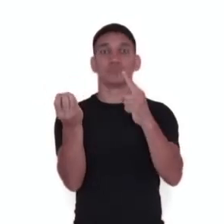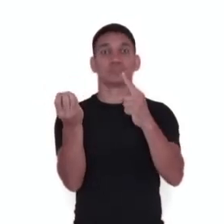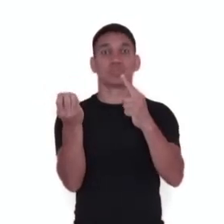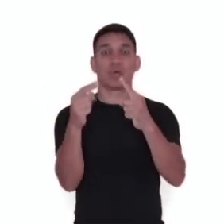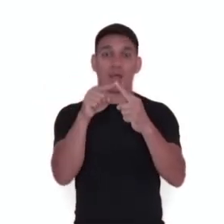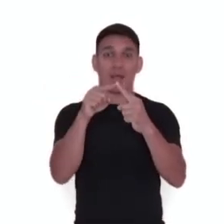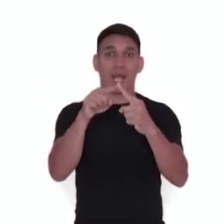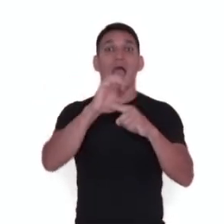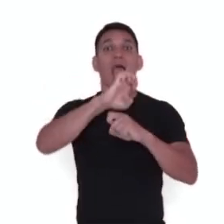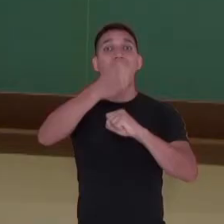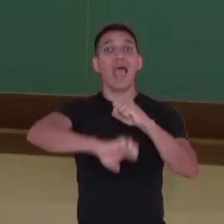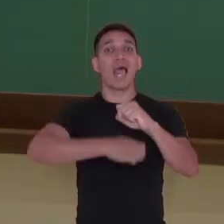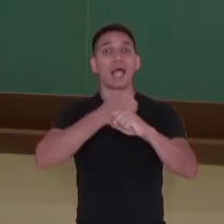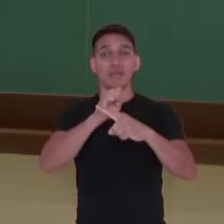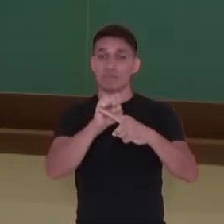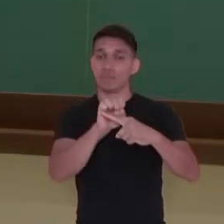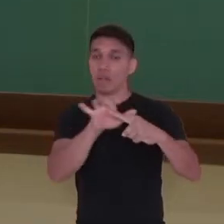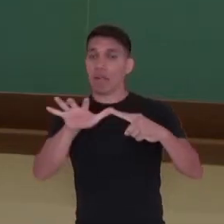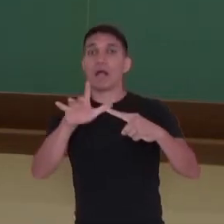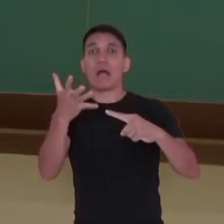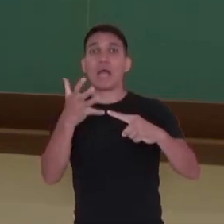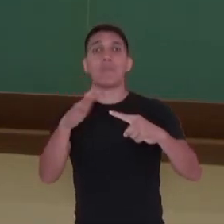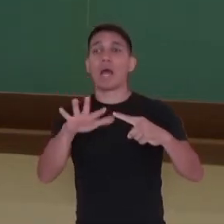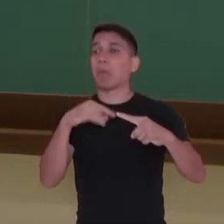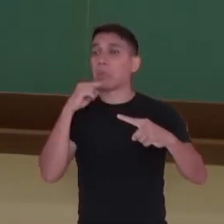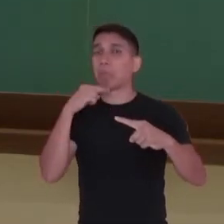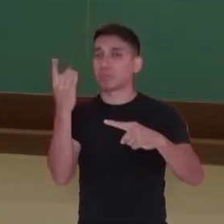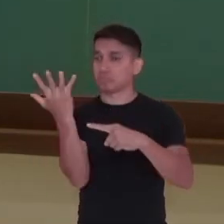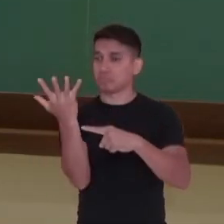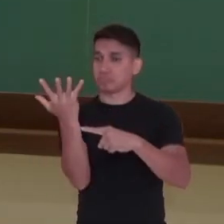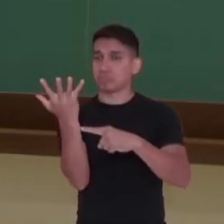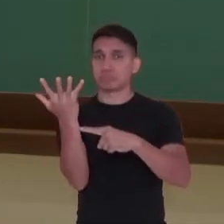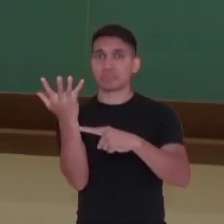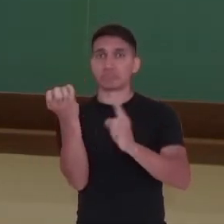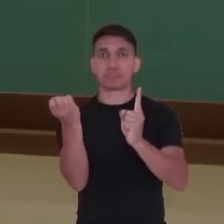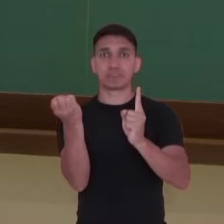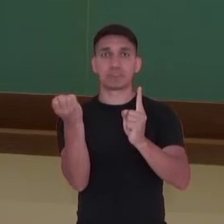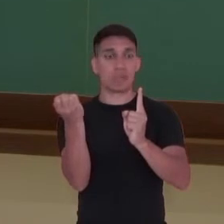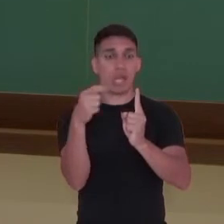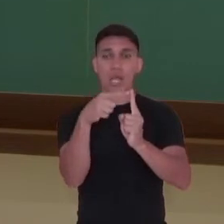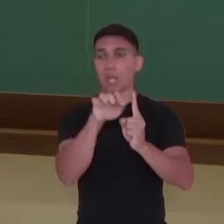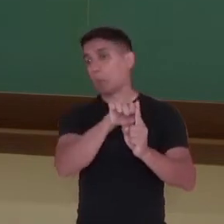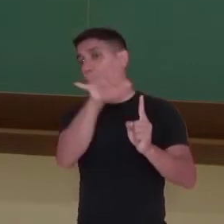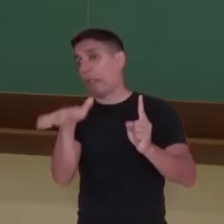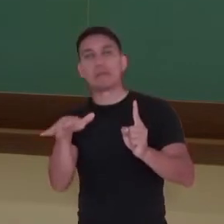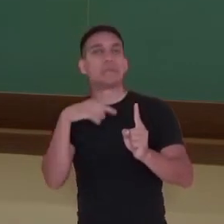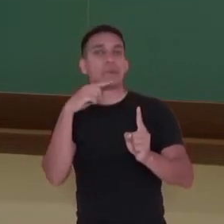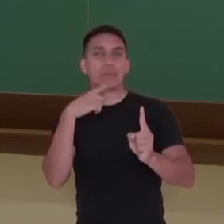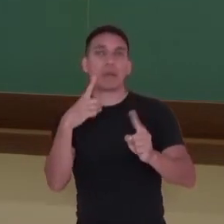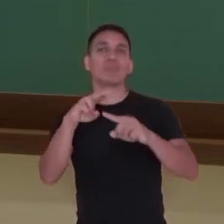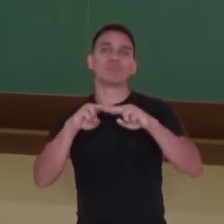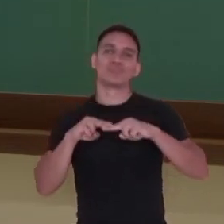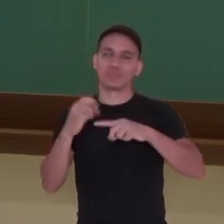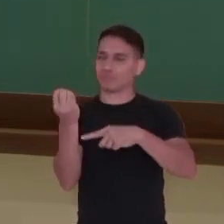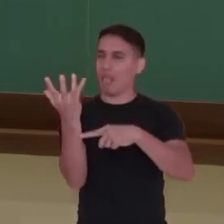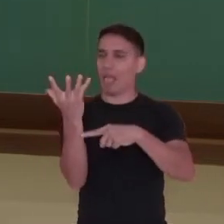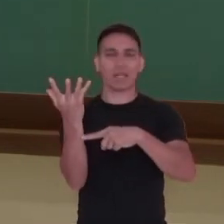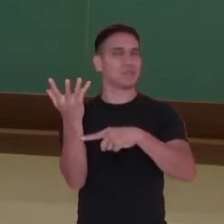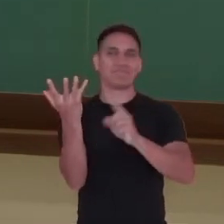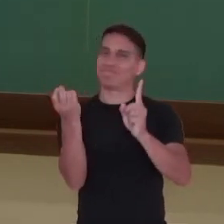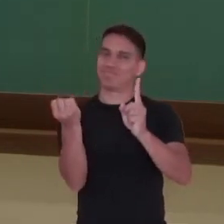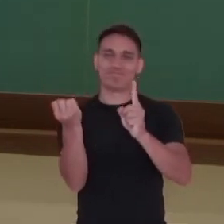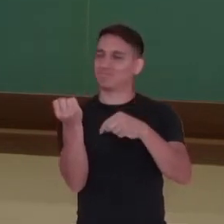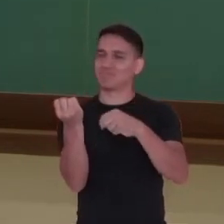querem passar, mas está aberto. Eles não saltam, eles não pulam, então a lâmpada não vai ser acesa.